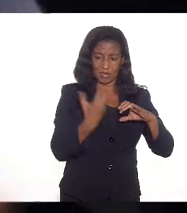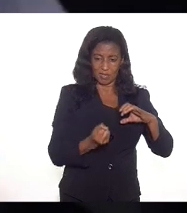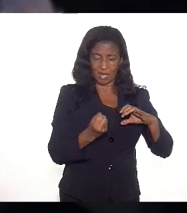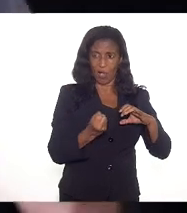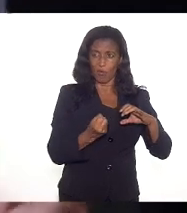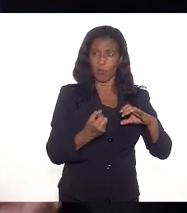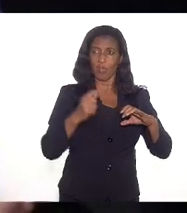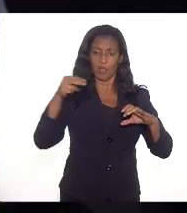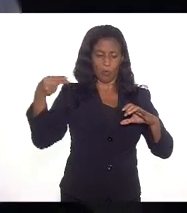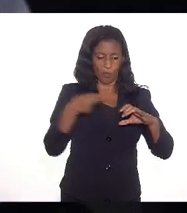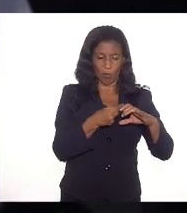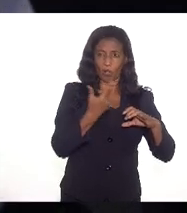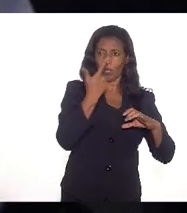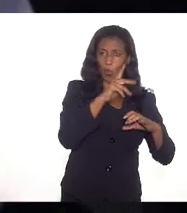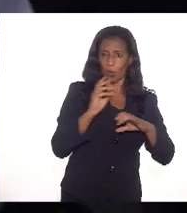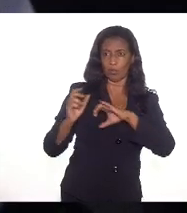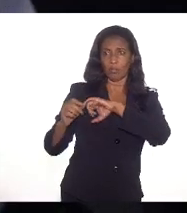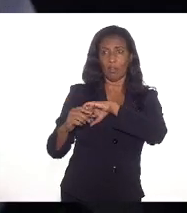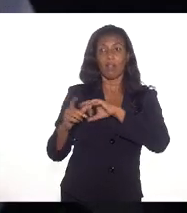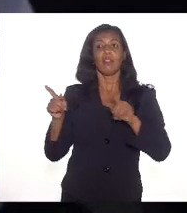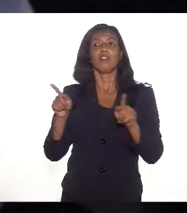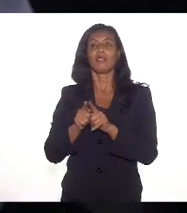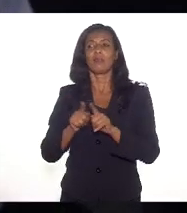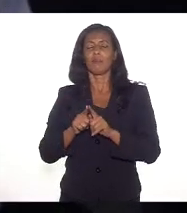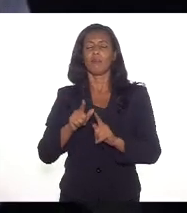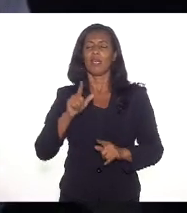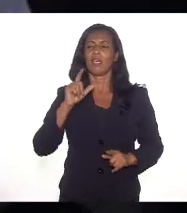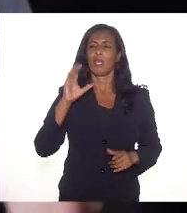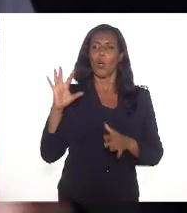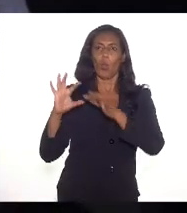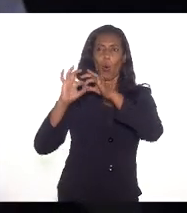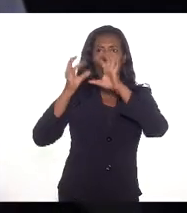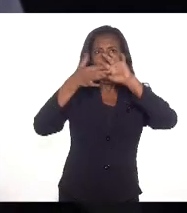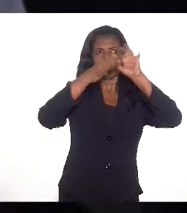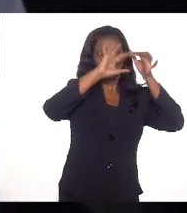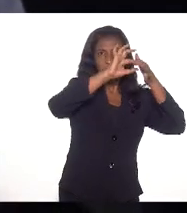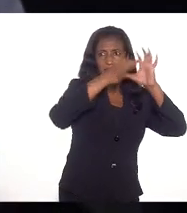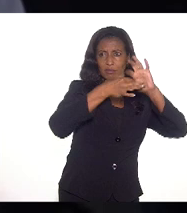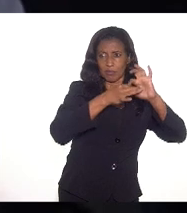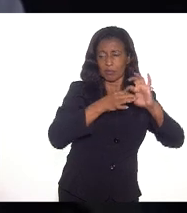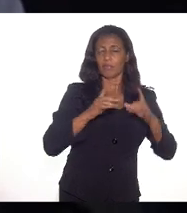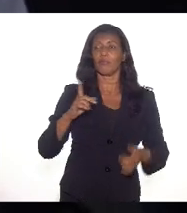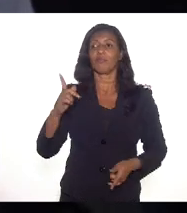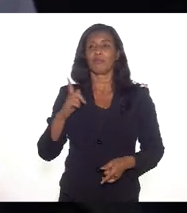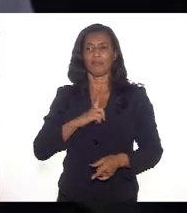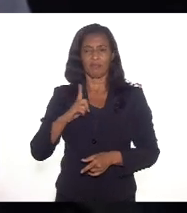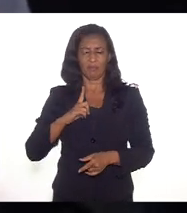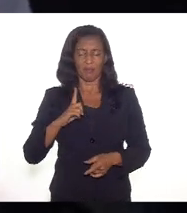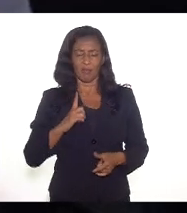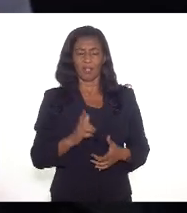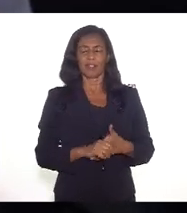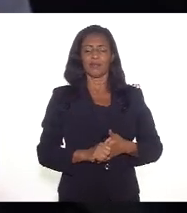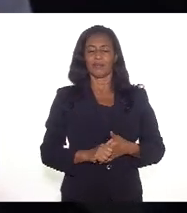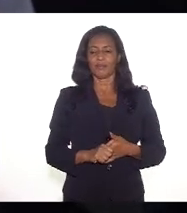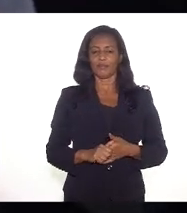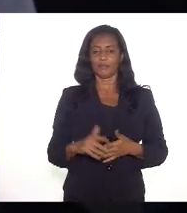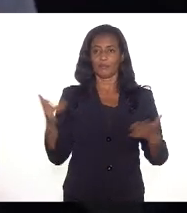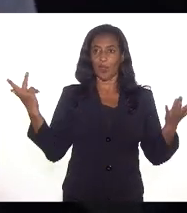um legado da Copa do Mundo e das Olimpíadas gigante. Fizemos ali